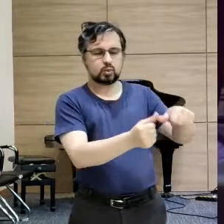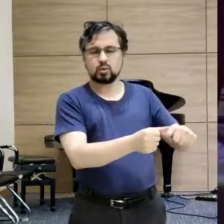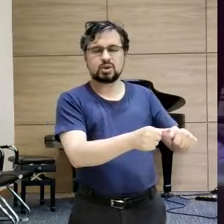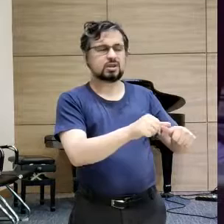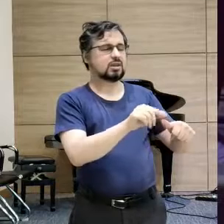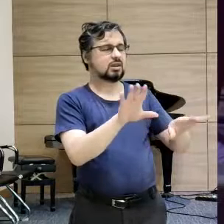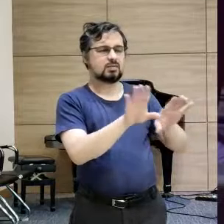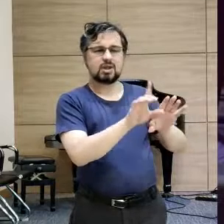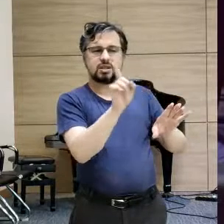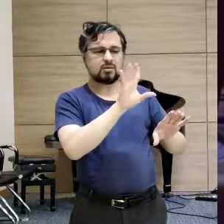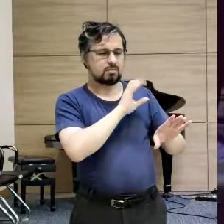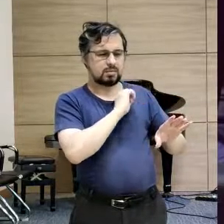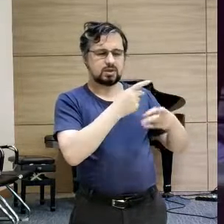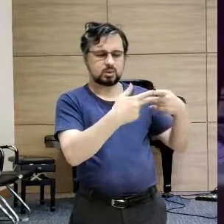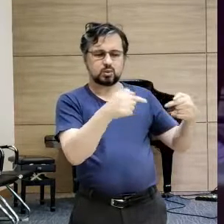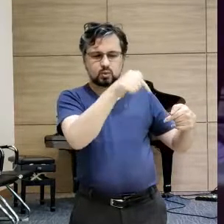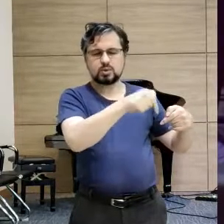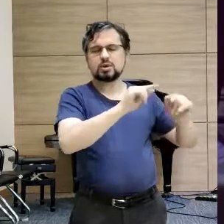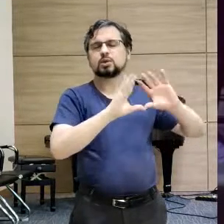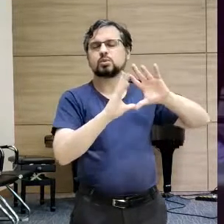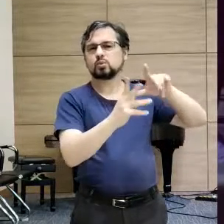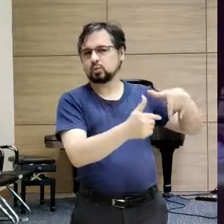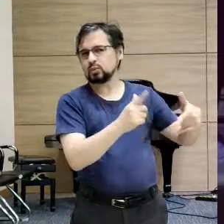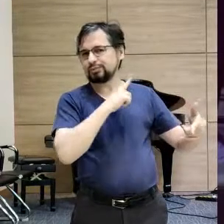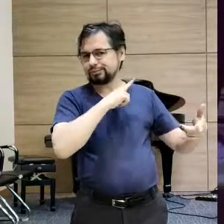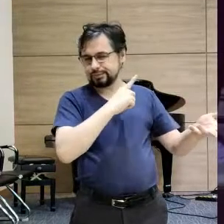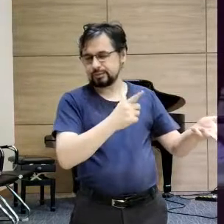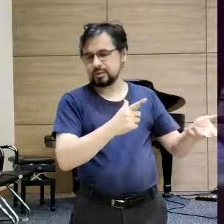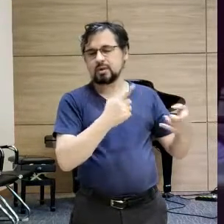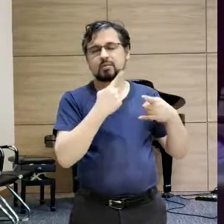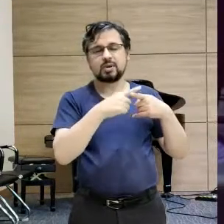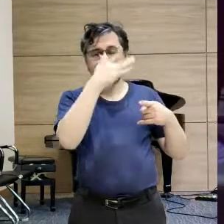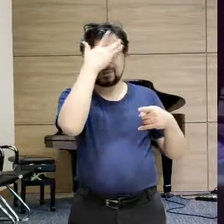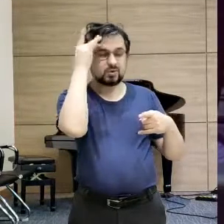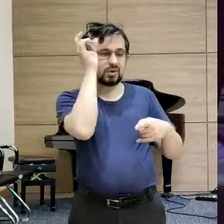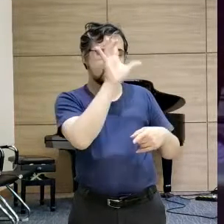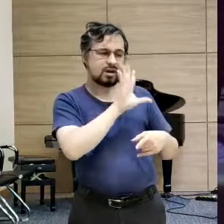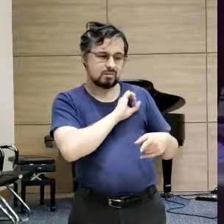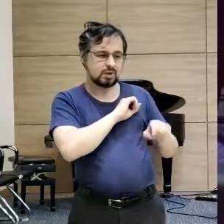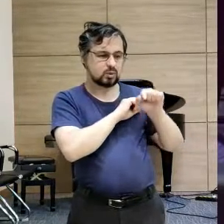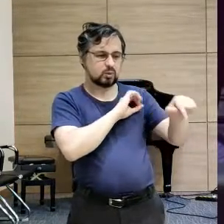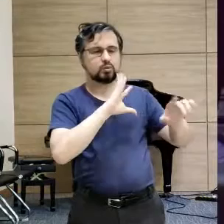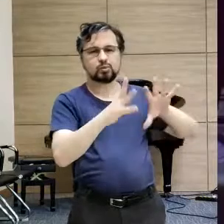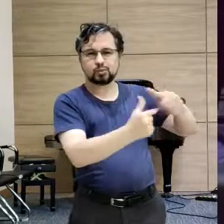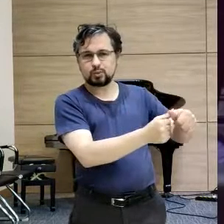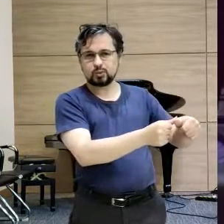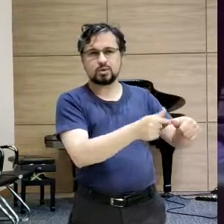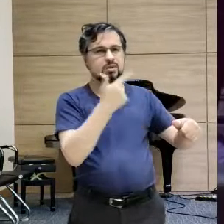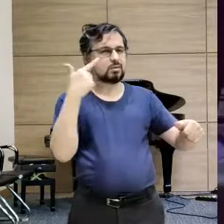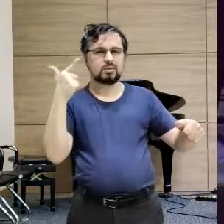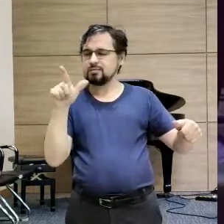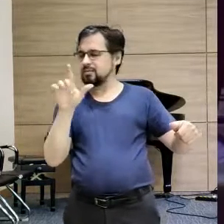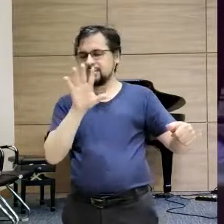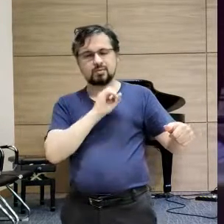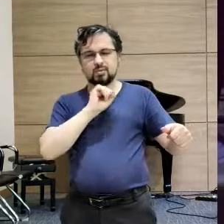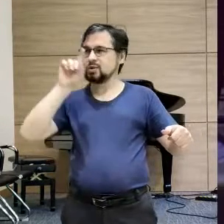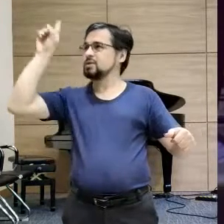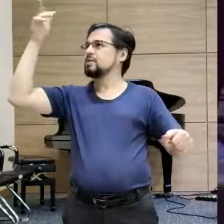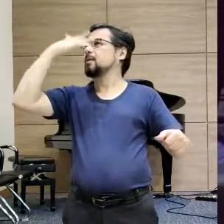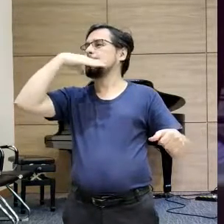mundo há, porque quem ama o mundo, o amor do Pai não está nele. Tudo que procede do mundo,